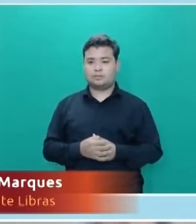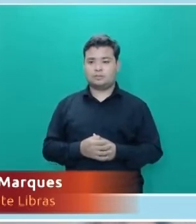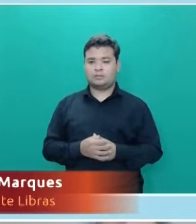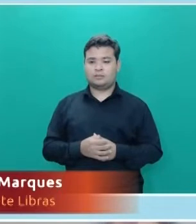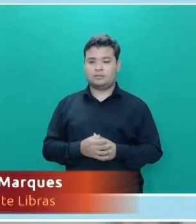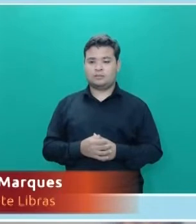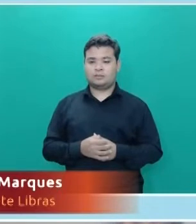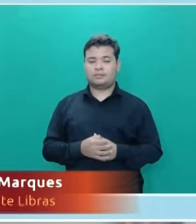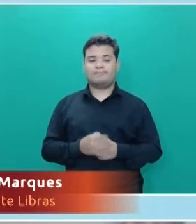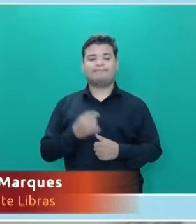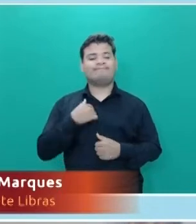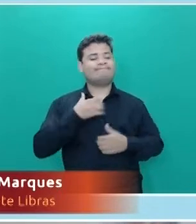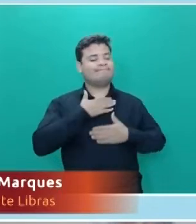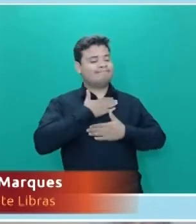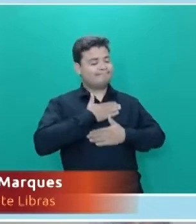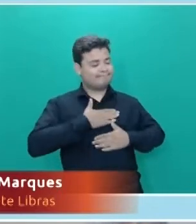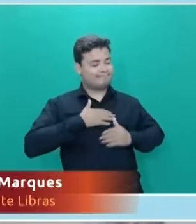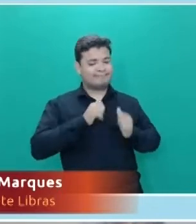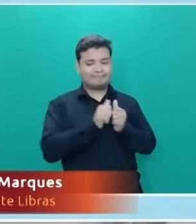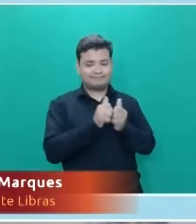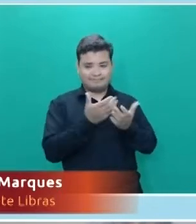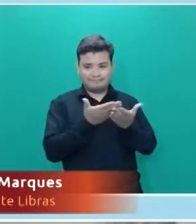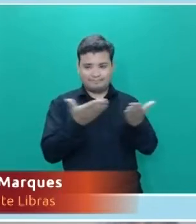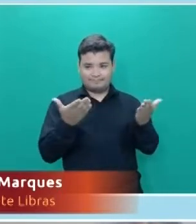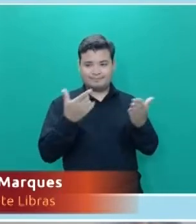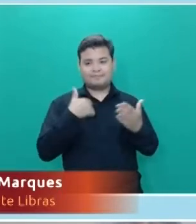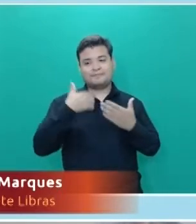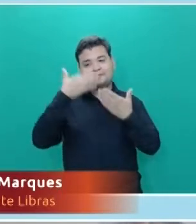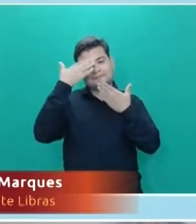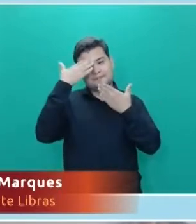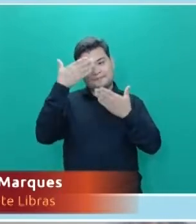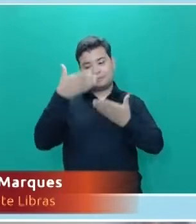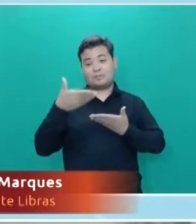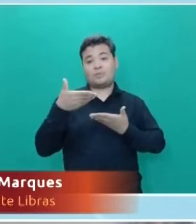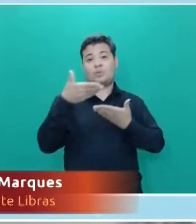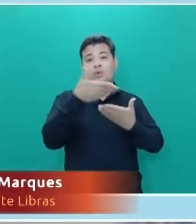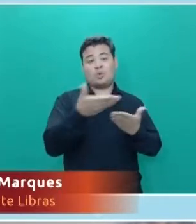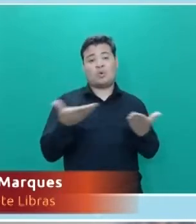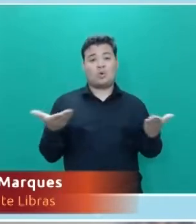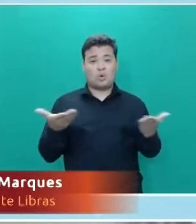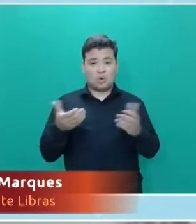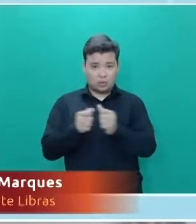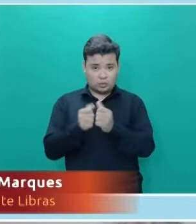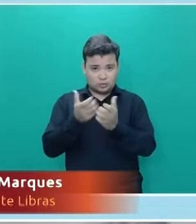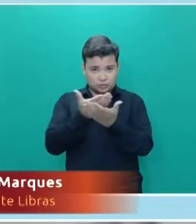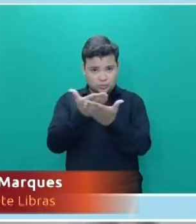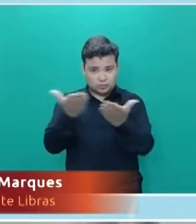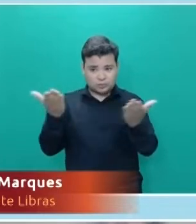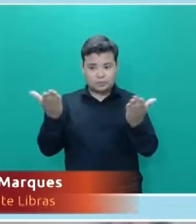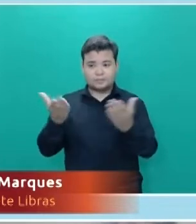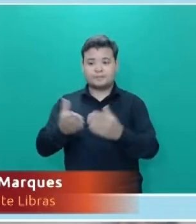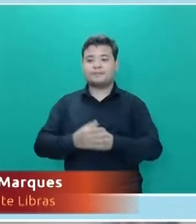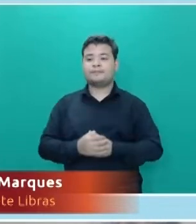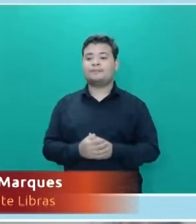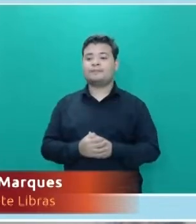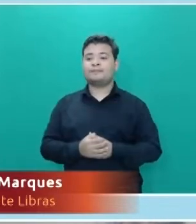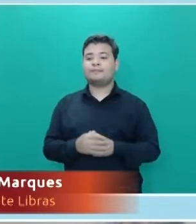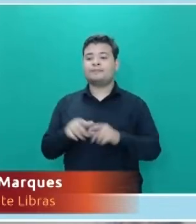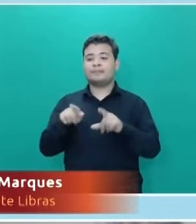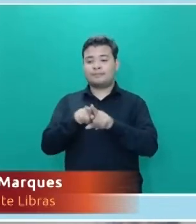Prazer é todo nosso. Agradeço o convite de estar aqui hoje com vocês. Gostaria também de fazer